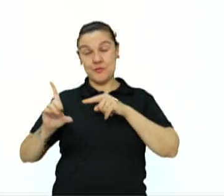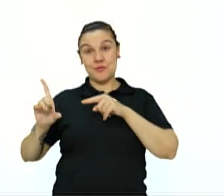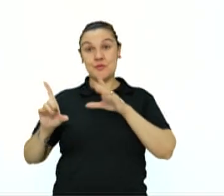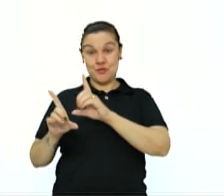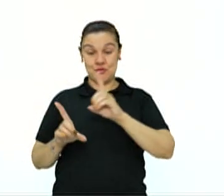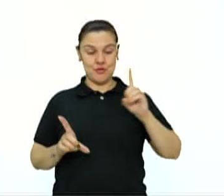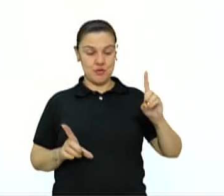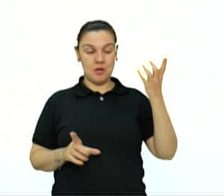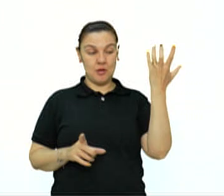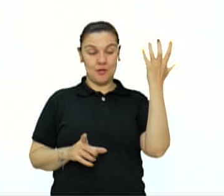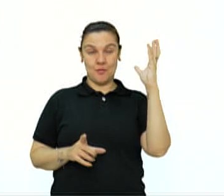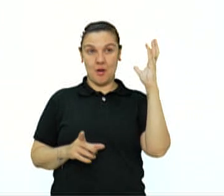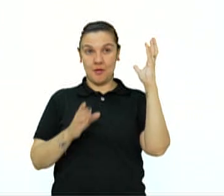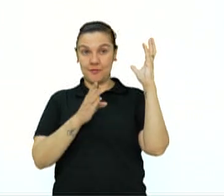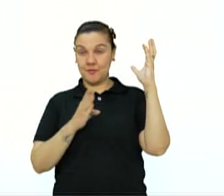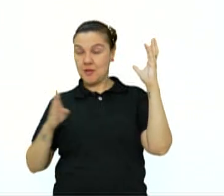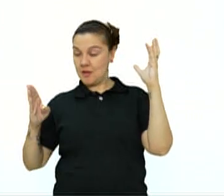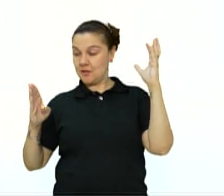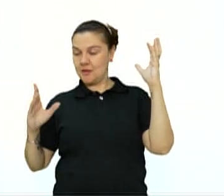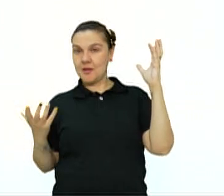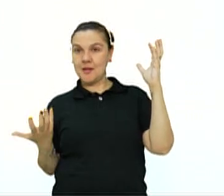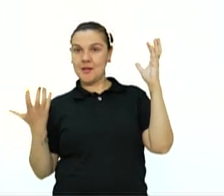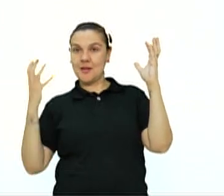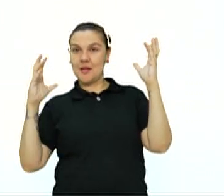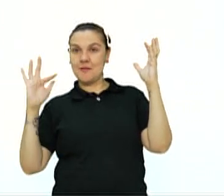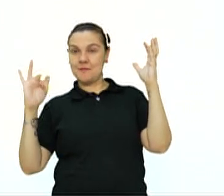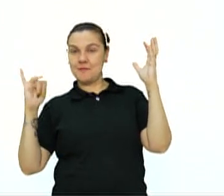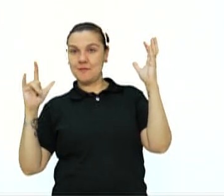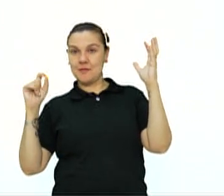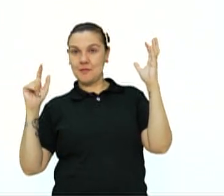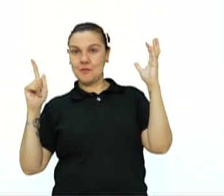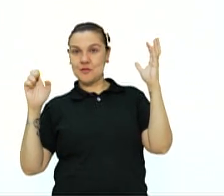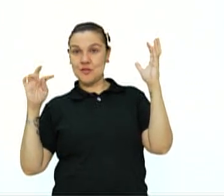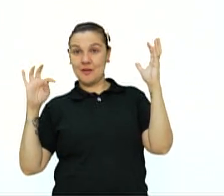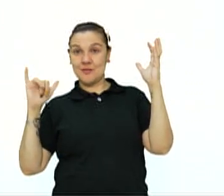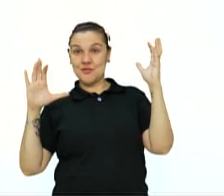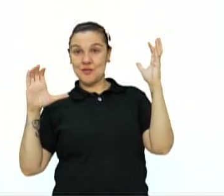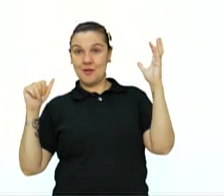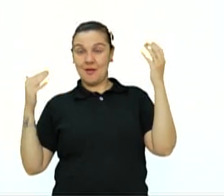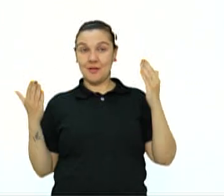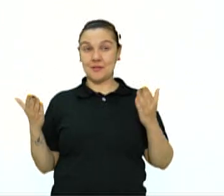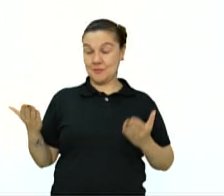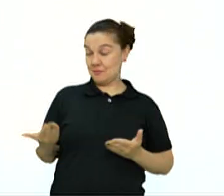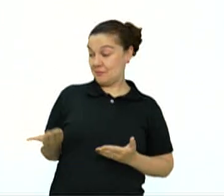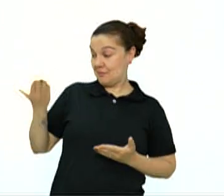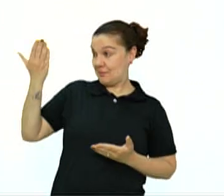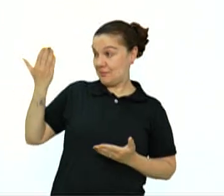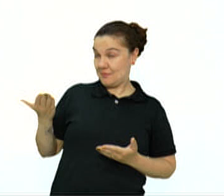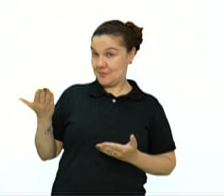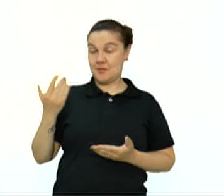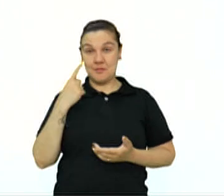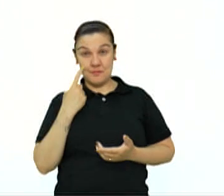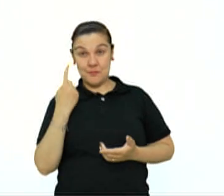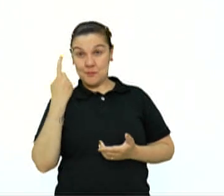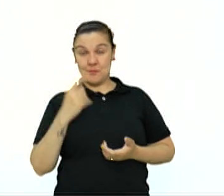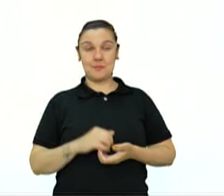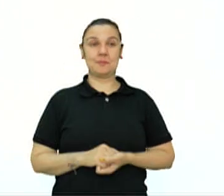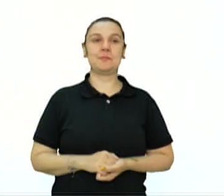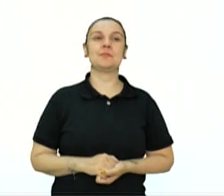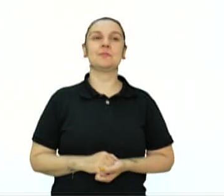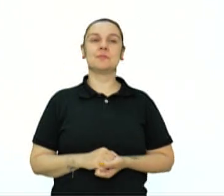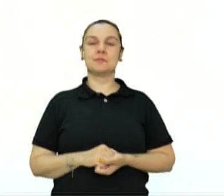árvore e no outro ali eu tenho uma árvore filogenética. Nessa árvore filogenética, vocês podem observar que eu